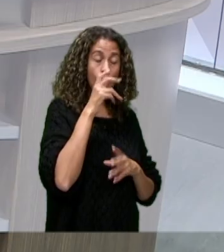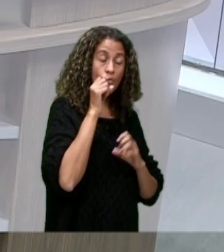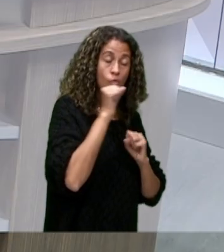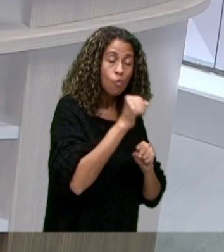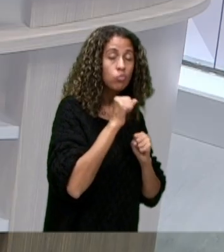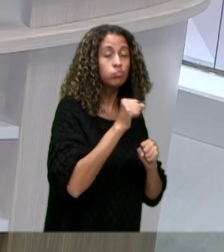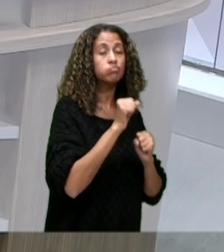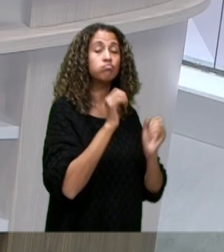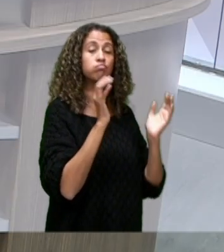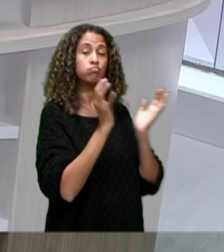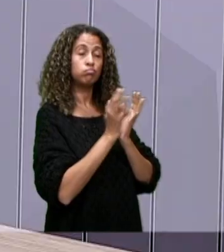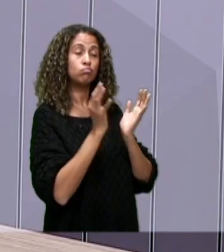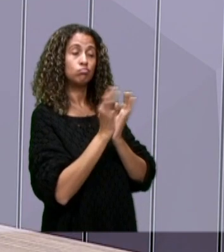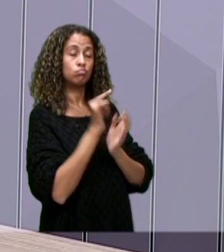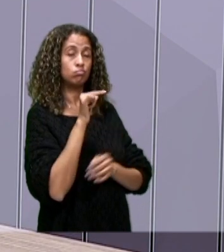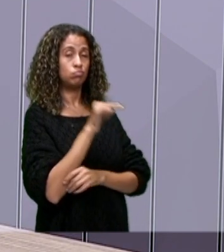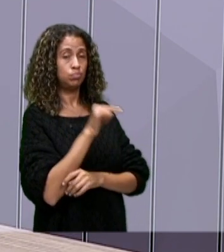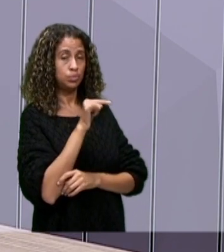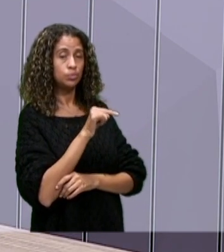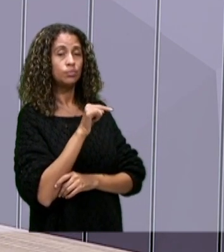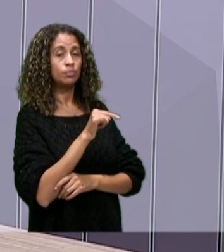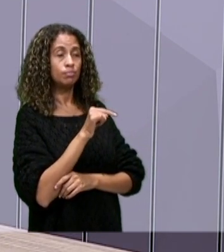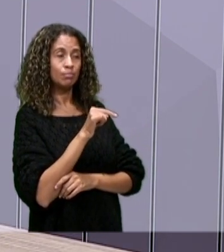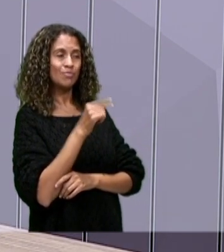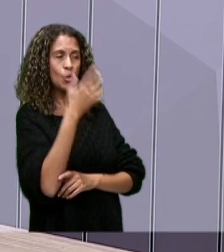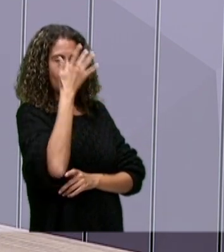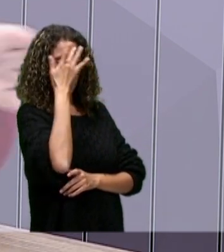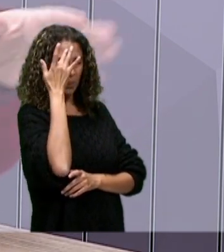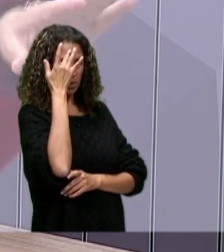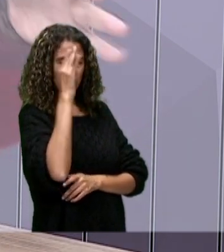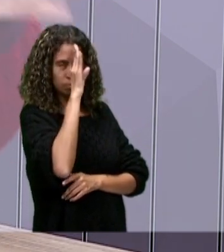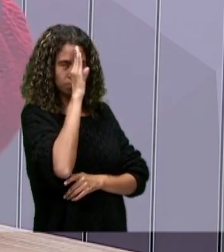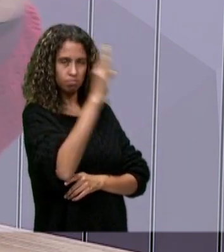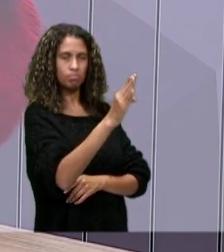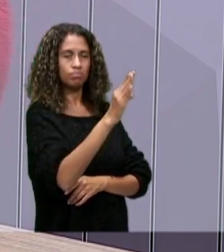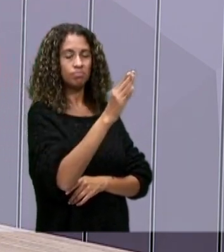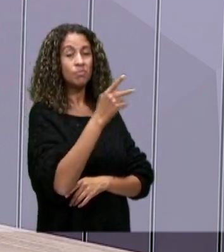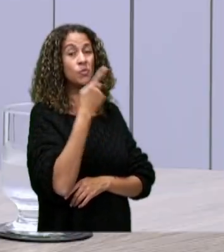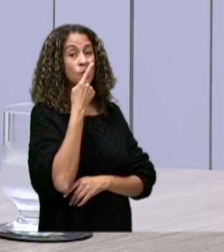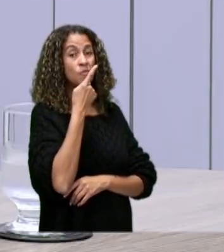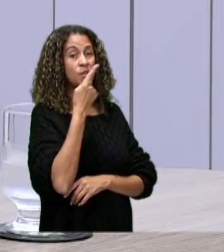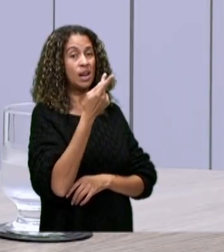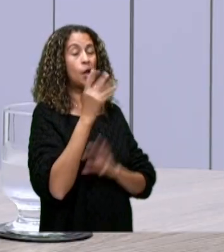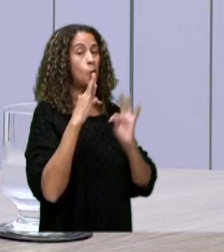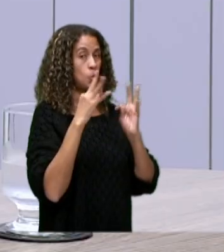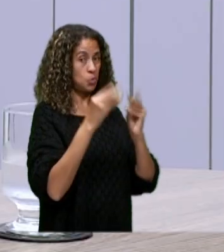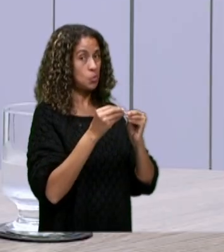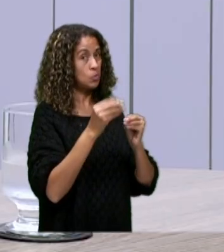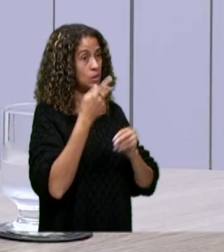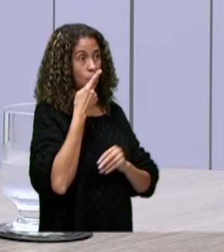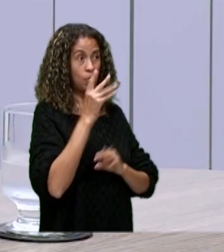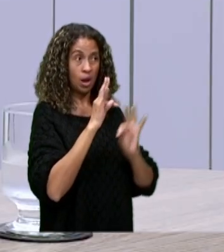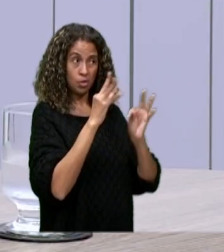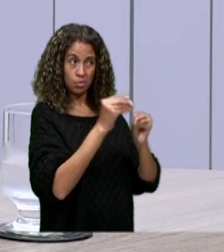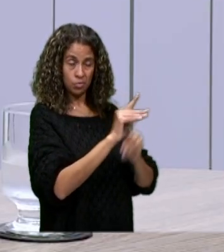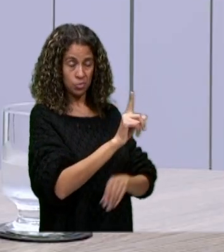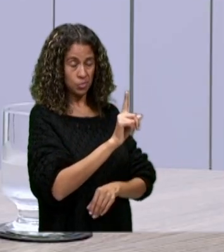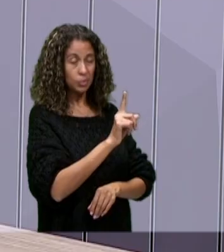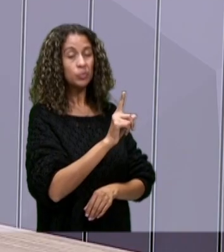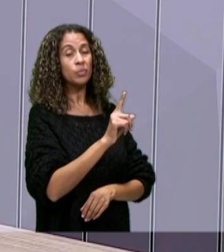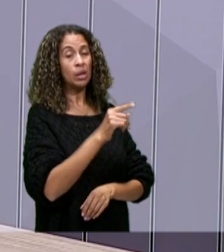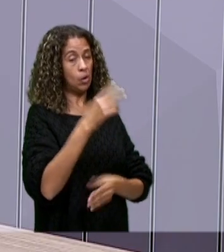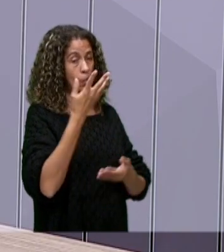para o grupo, eu acho que para o grupo do protagonista, né? Não quero que tu me dê spoiler, porque eu quero ler depois. Não, nem vou dar.